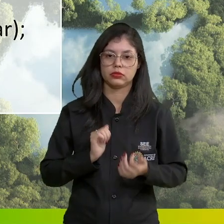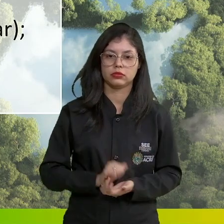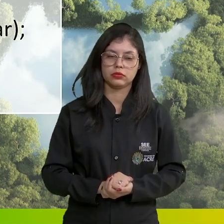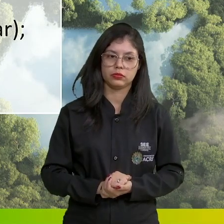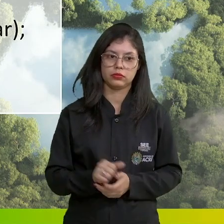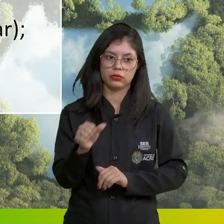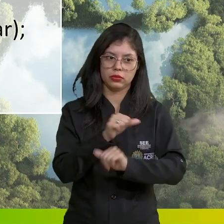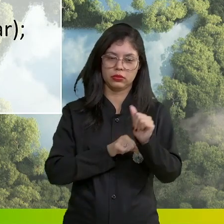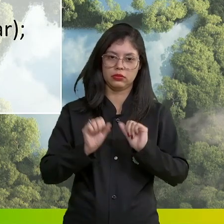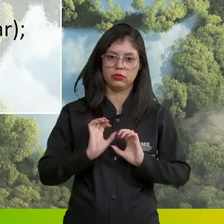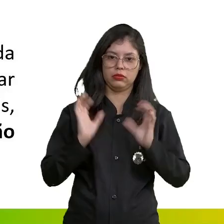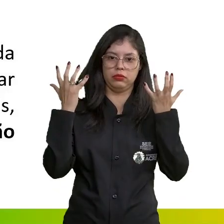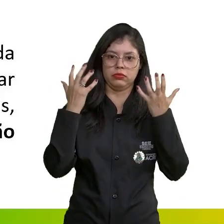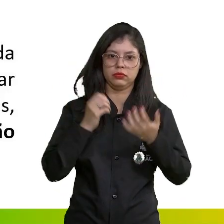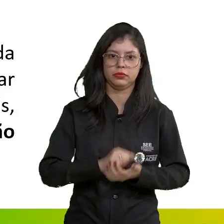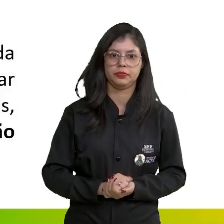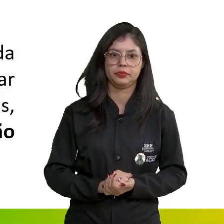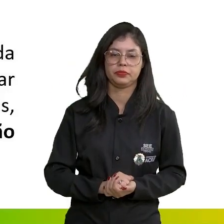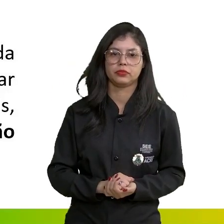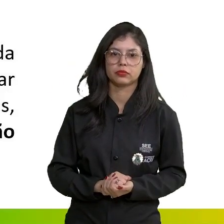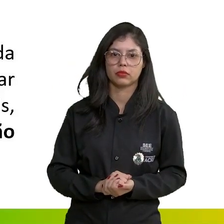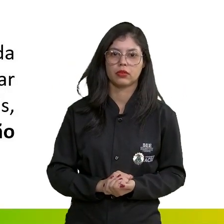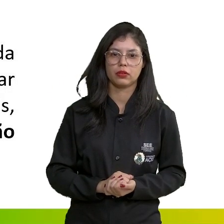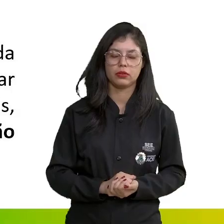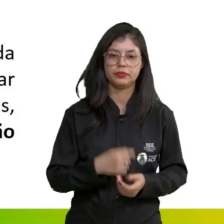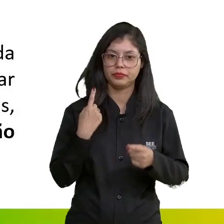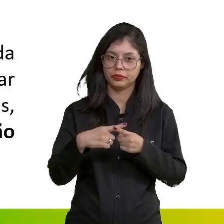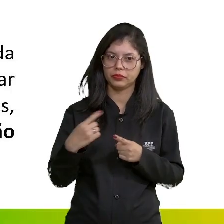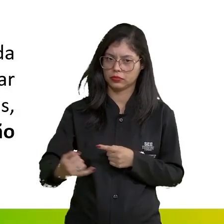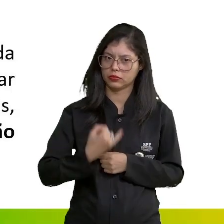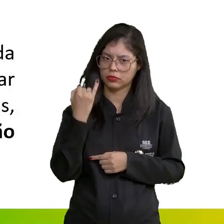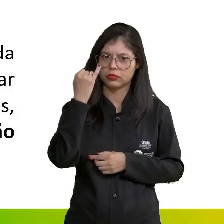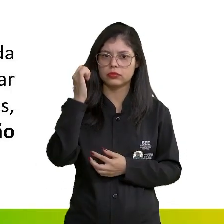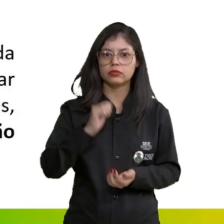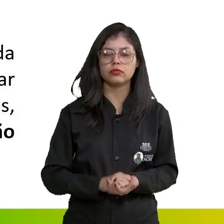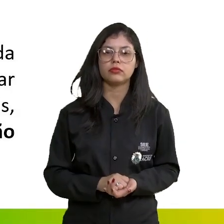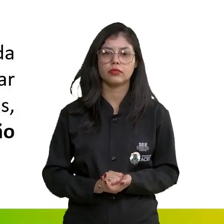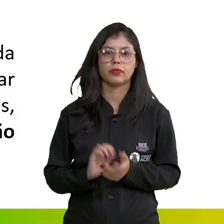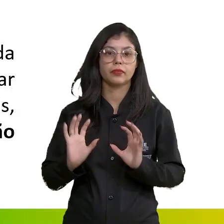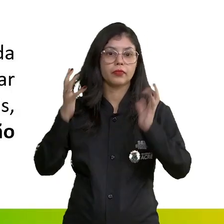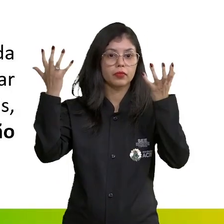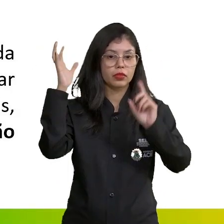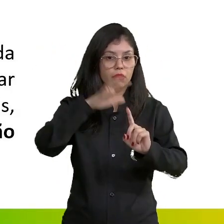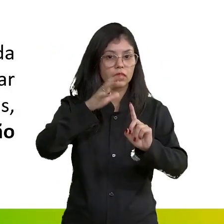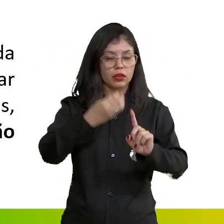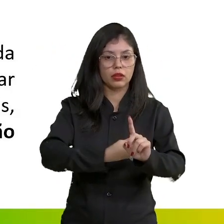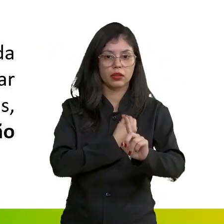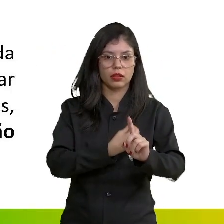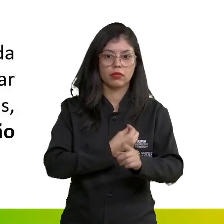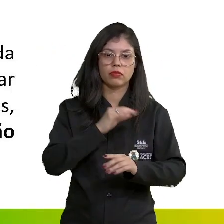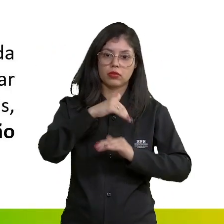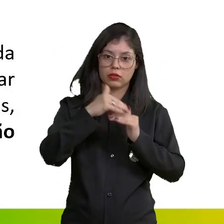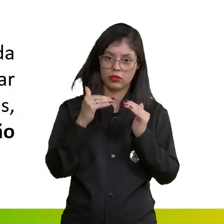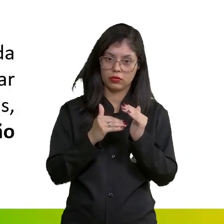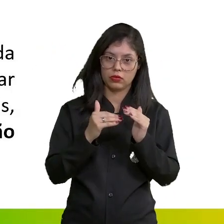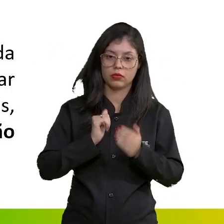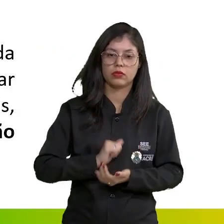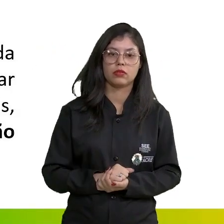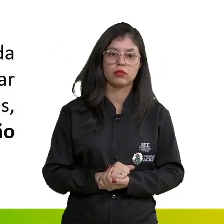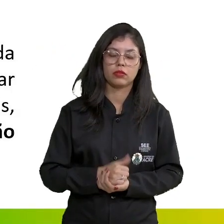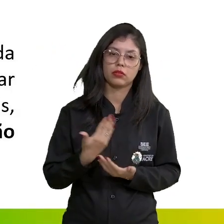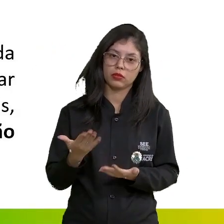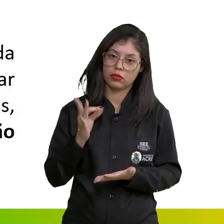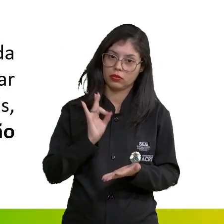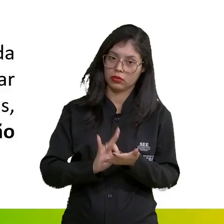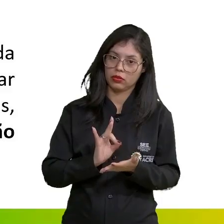essa mudança de clima. E por que isso importa, pessoal? O clima ele influencia a vida de todos, isso